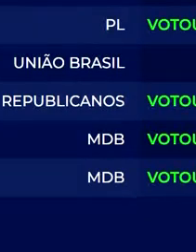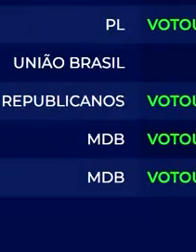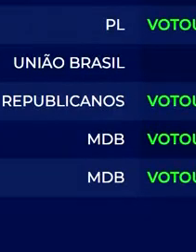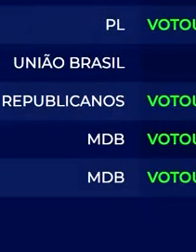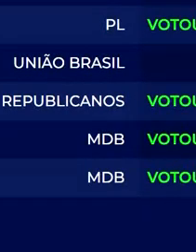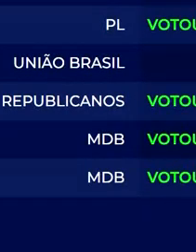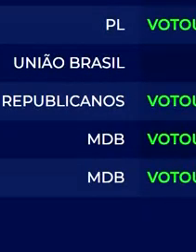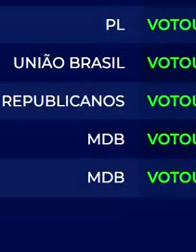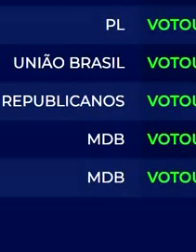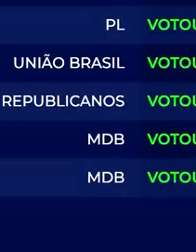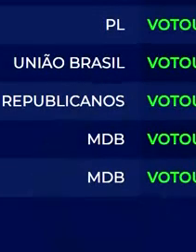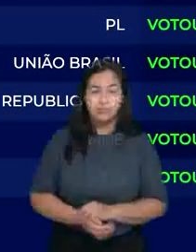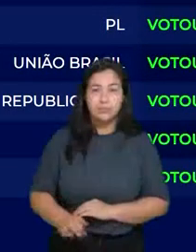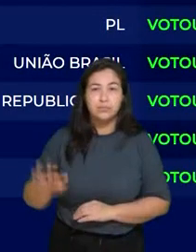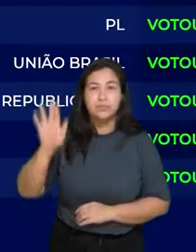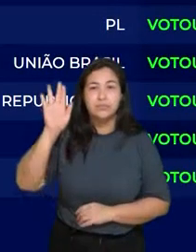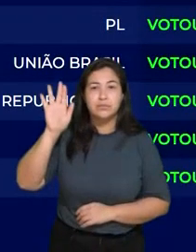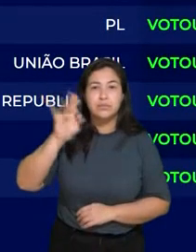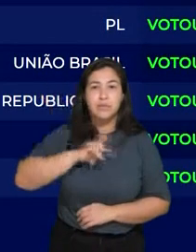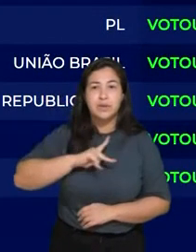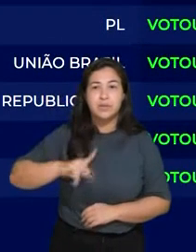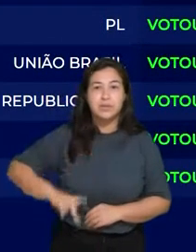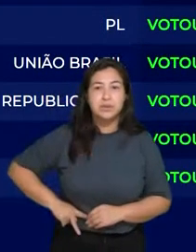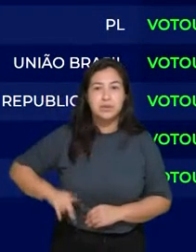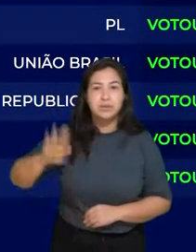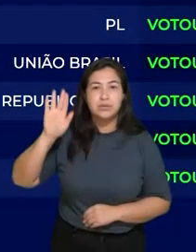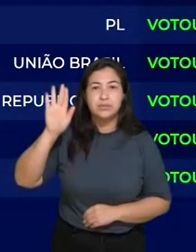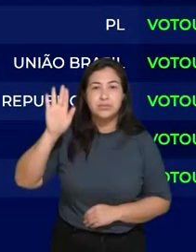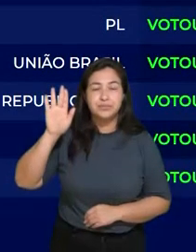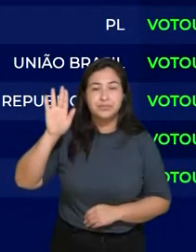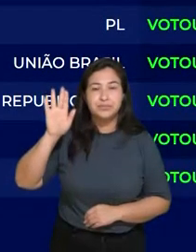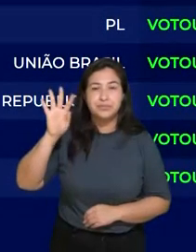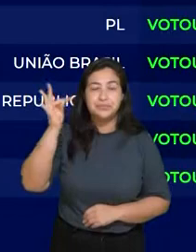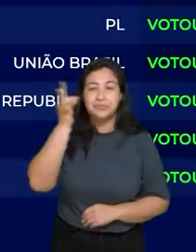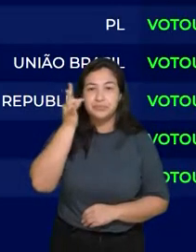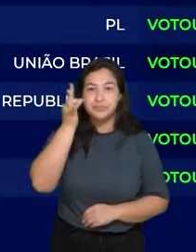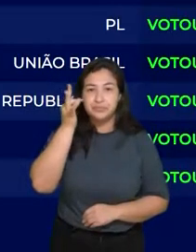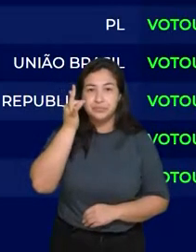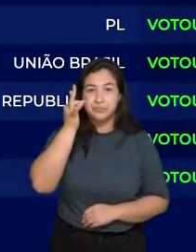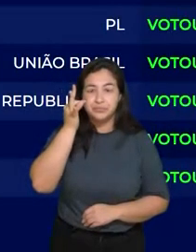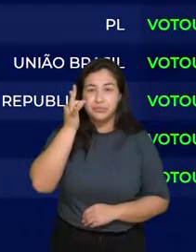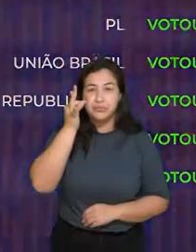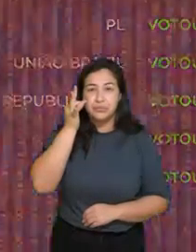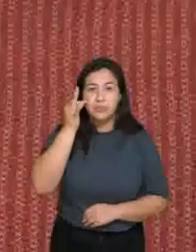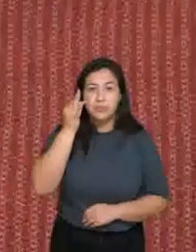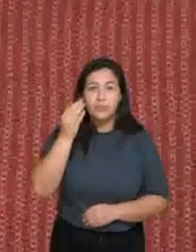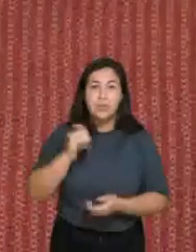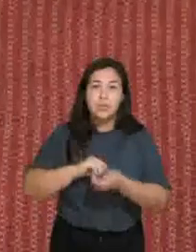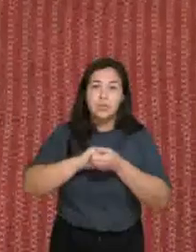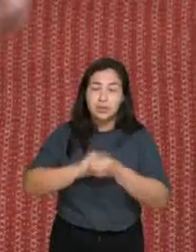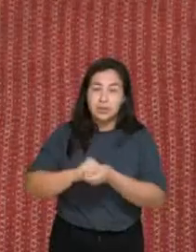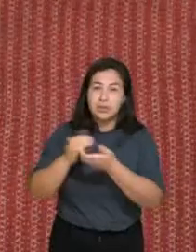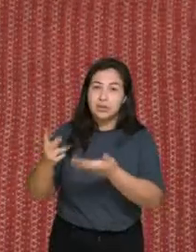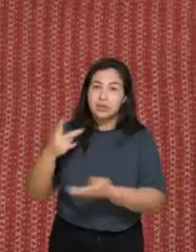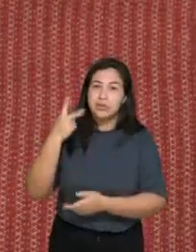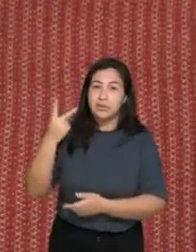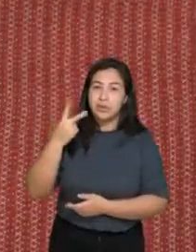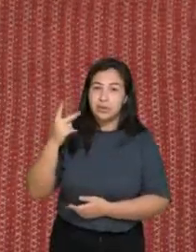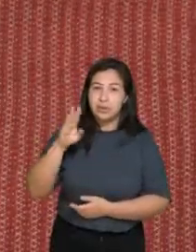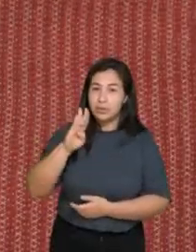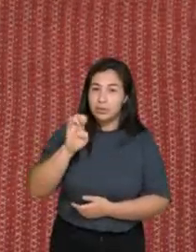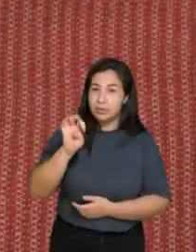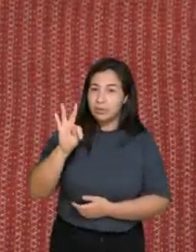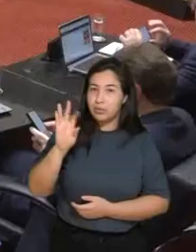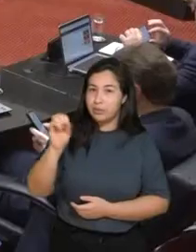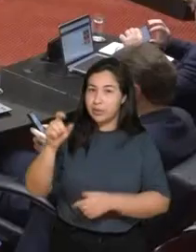Presidente, pela ordem, enquanto estão votando? Pela ordem, deputado Fernando Kreling. Só gostaria de saudar a presença do vereador Beto de Uruçanga. Seja bem-vindo,